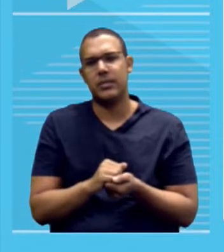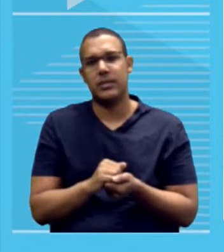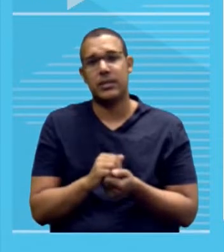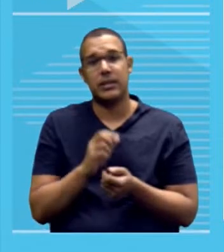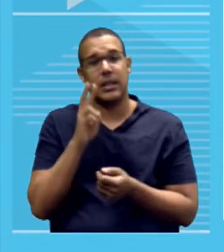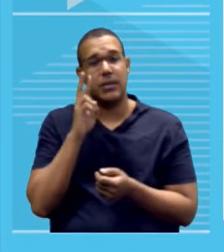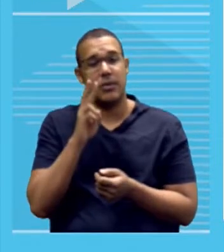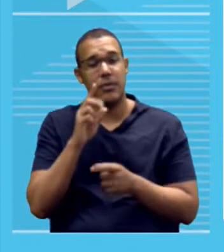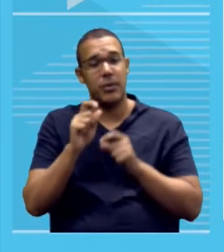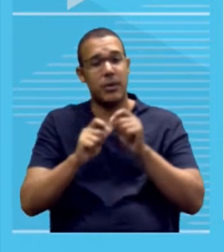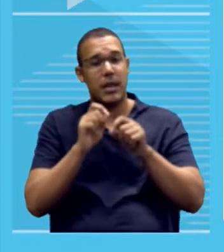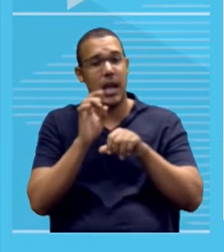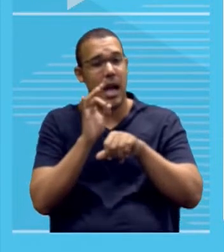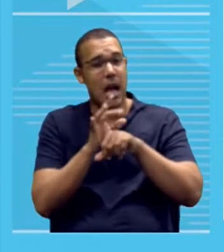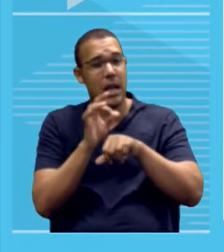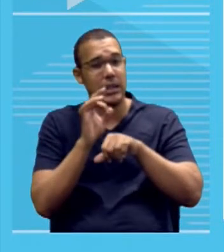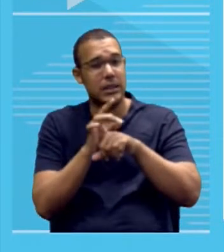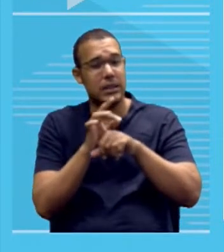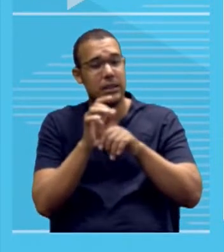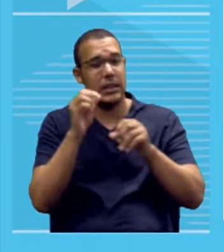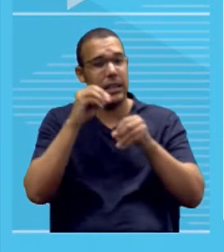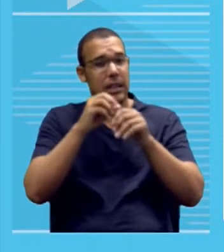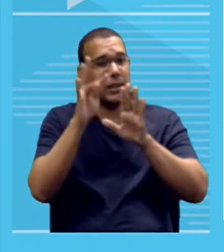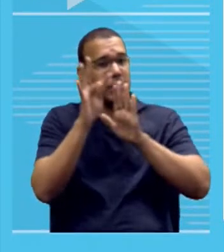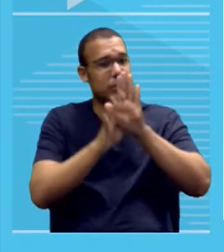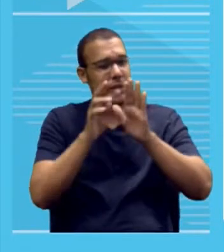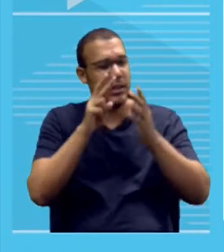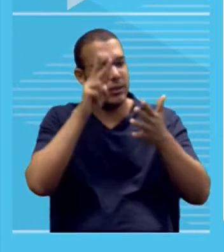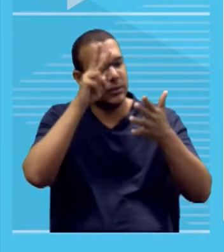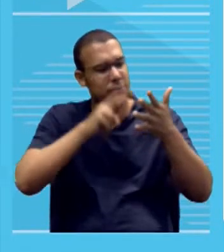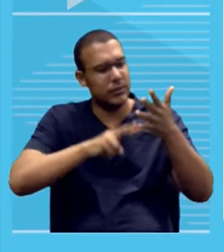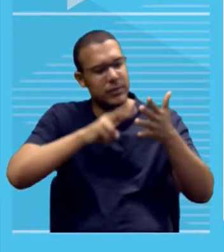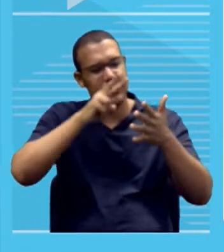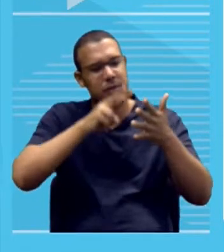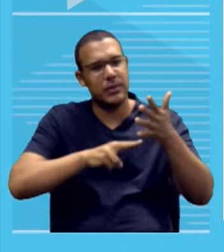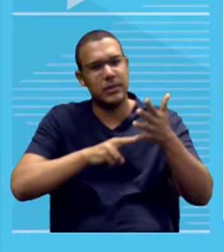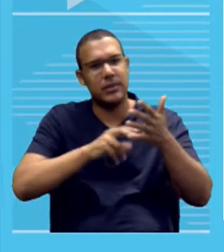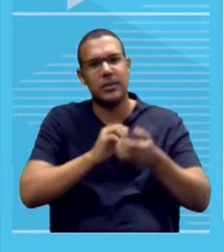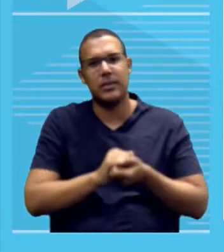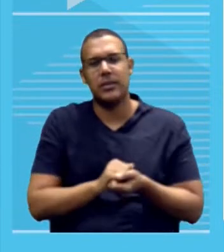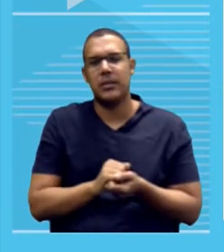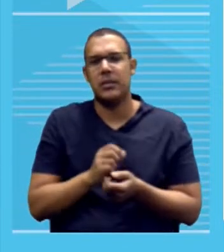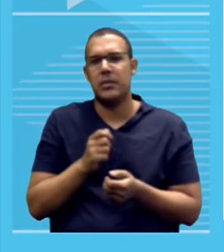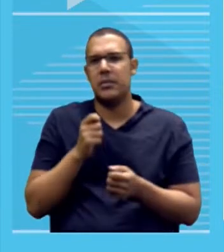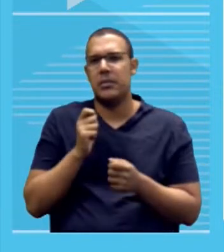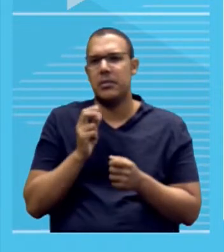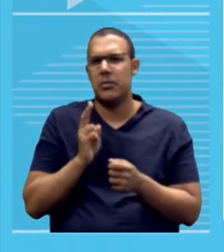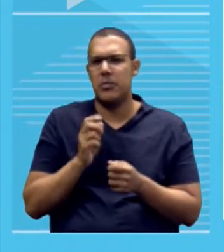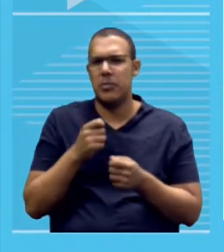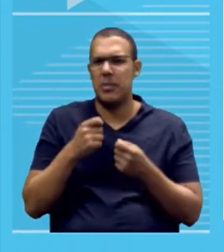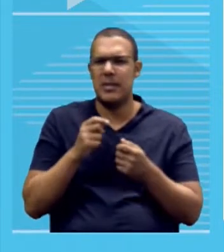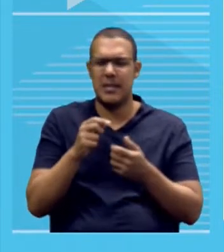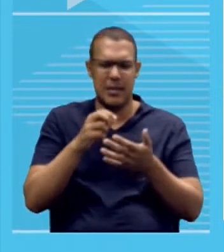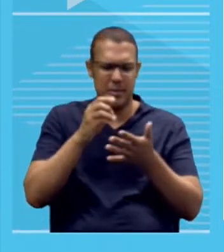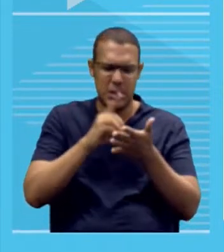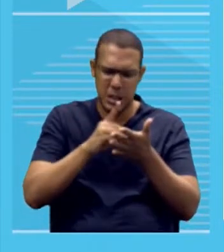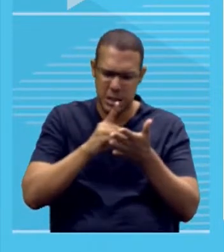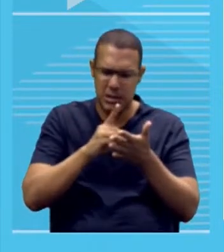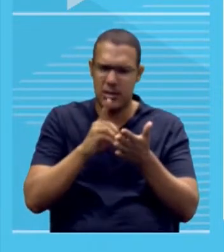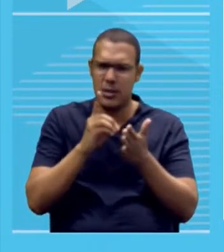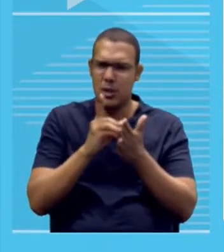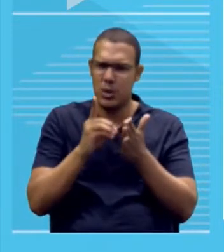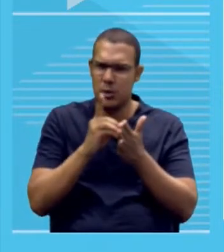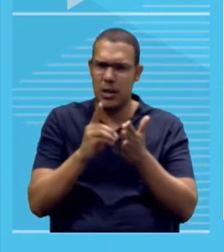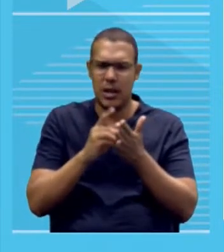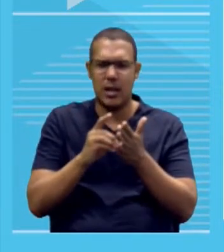nas pistas que o texto tem exatamente não precisa ir o tempo todo tradicionário o tempo todo no Google tradutor para poder